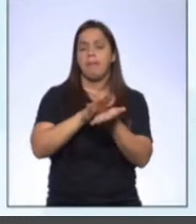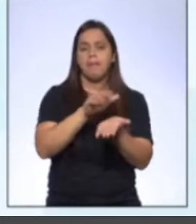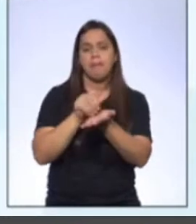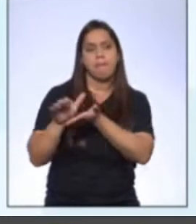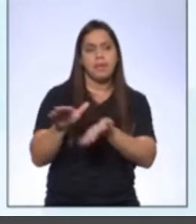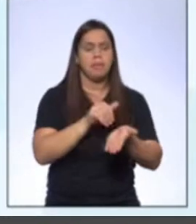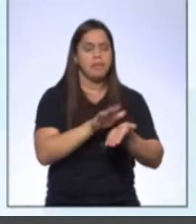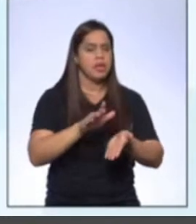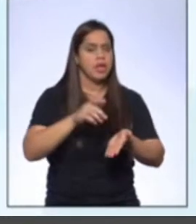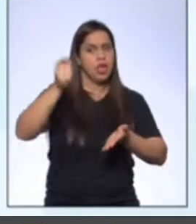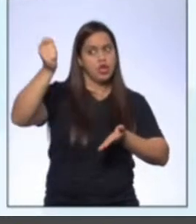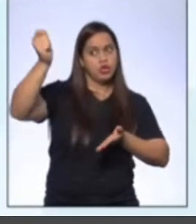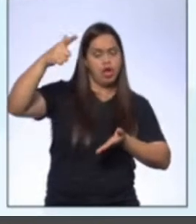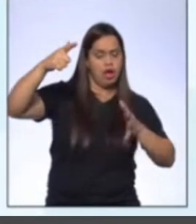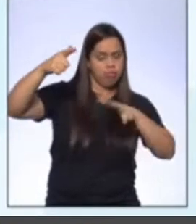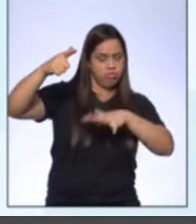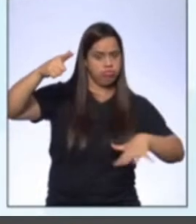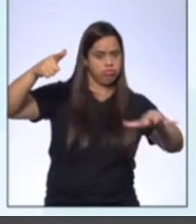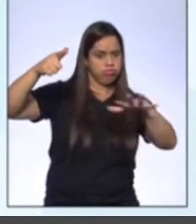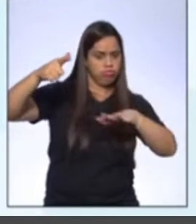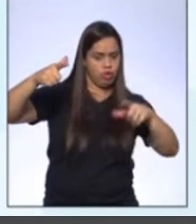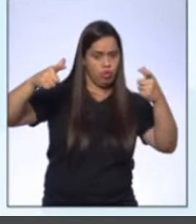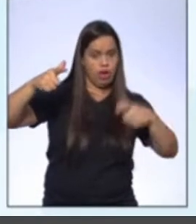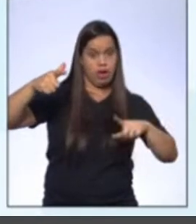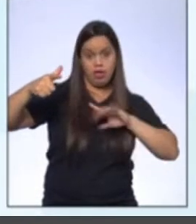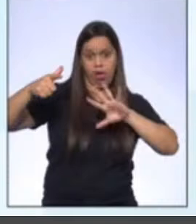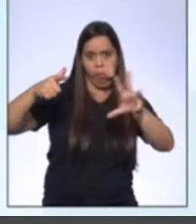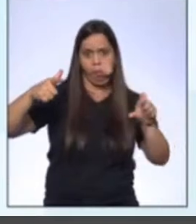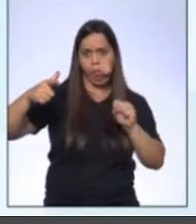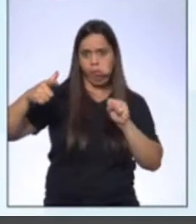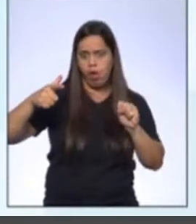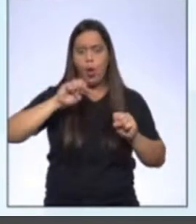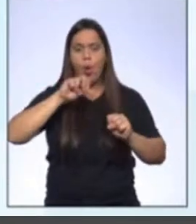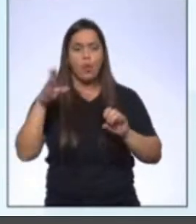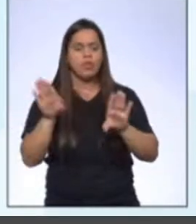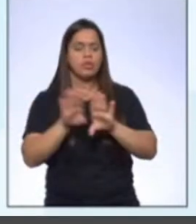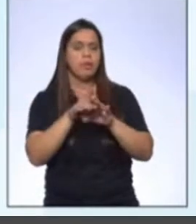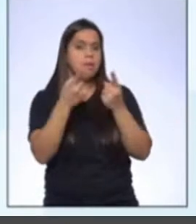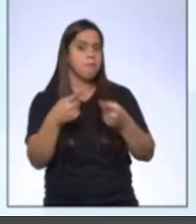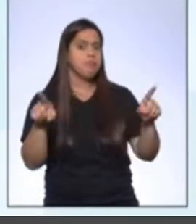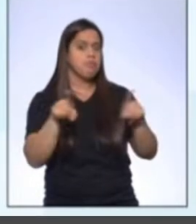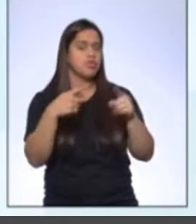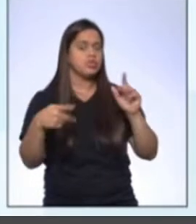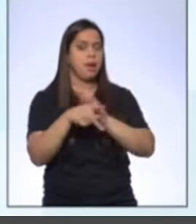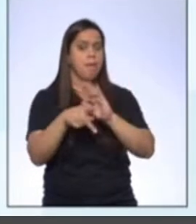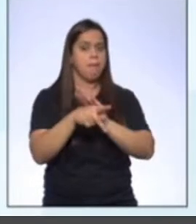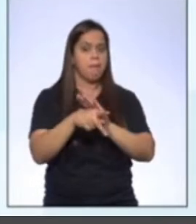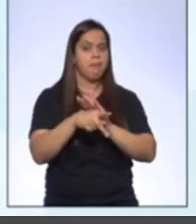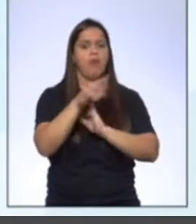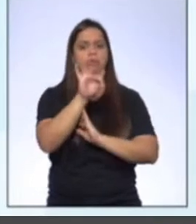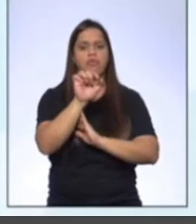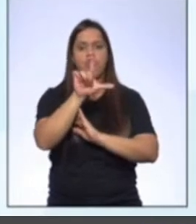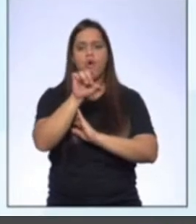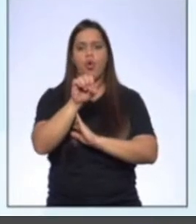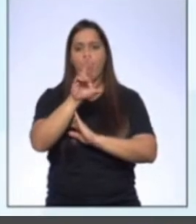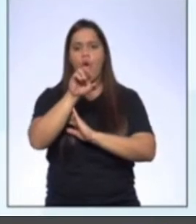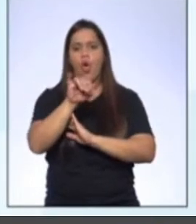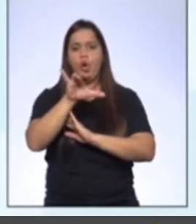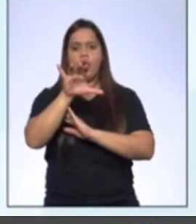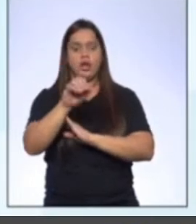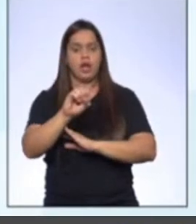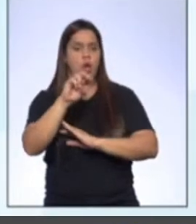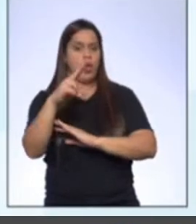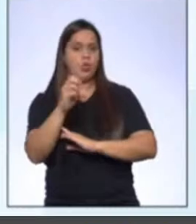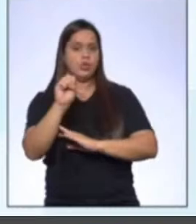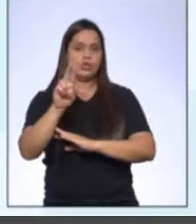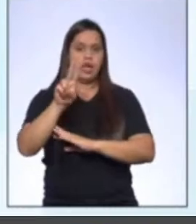melhor a área onde os ataques aconteciam, ou tocar músicas folclóricas sérvias. Mas quando o gerador ficava sem energia